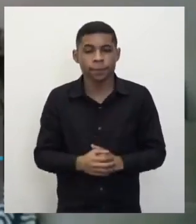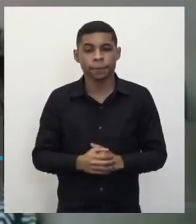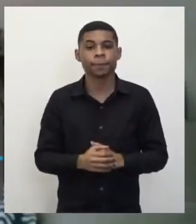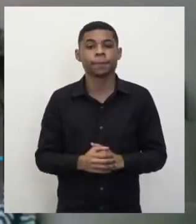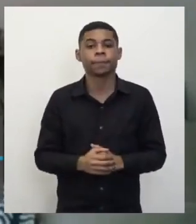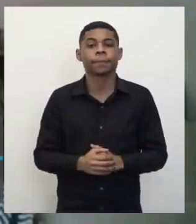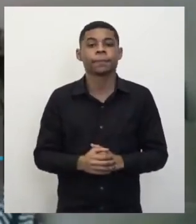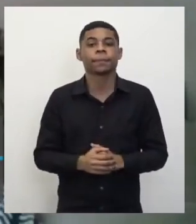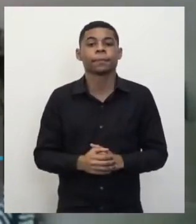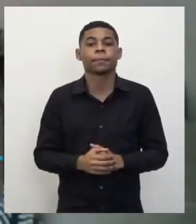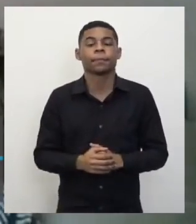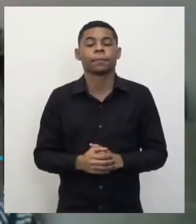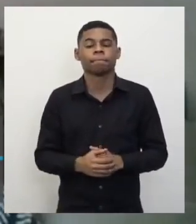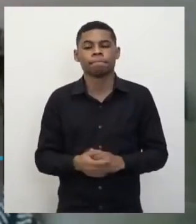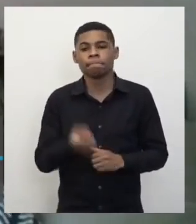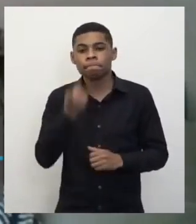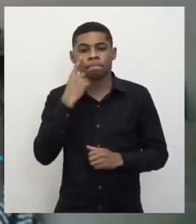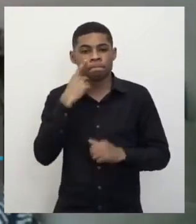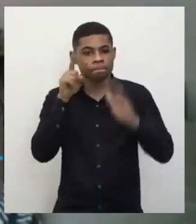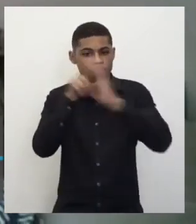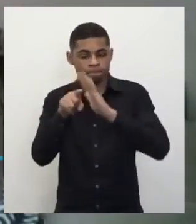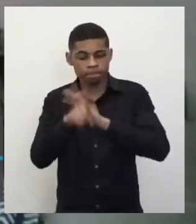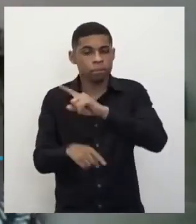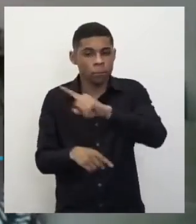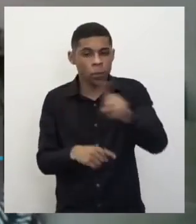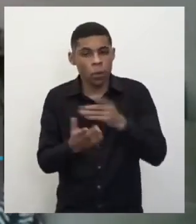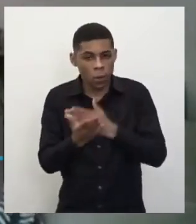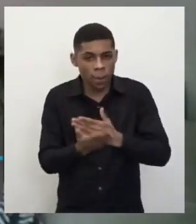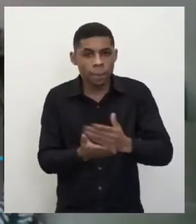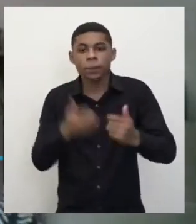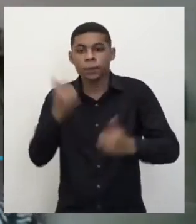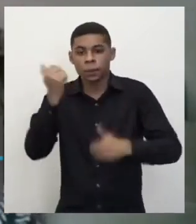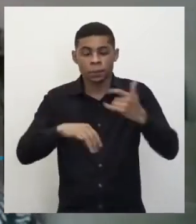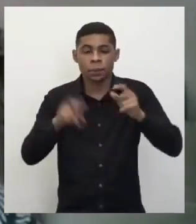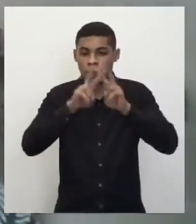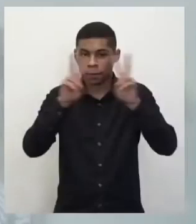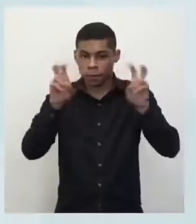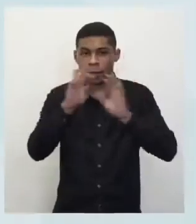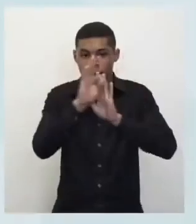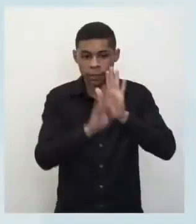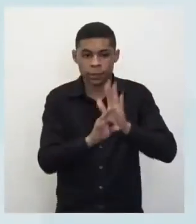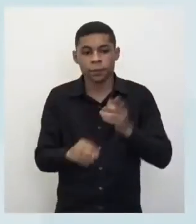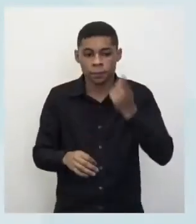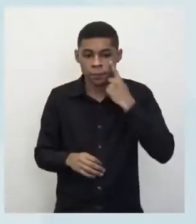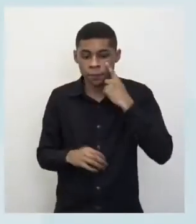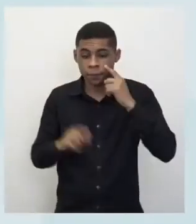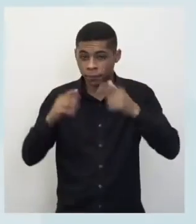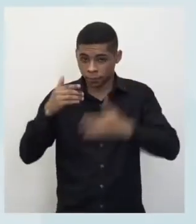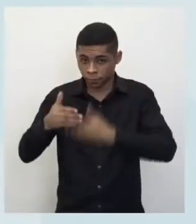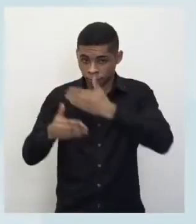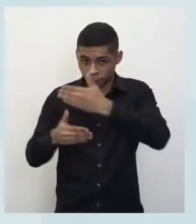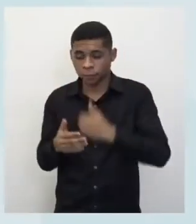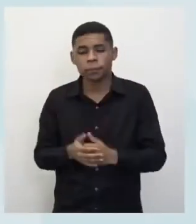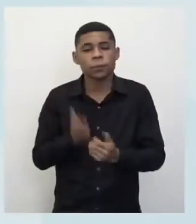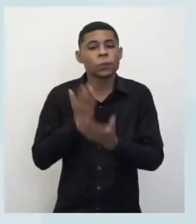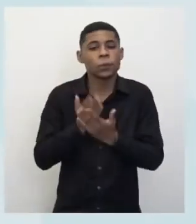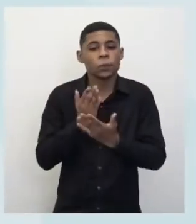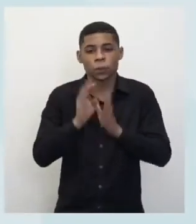Vamos então a algumas perguntinhas para a gente começar a falar desse texto. Vamos lá, próximo slide, estudo do